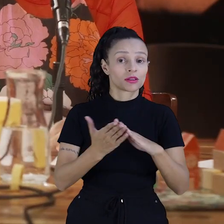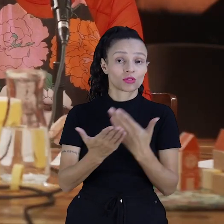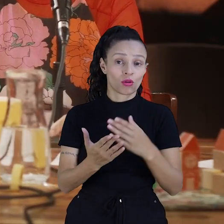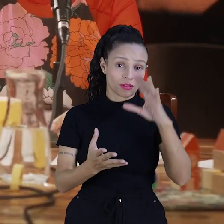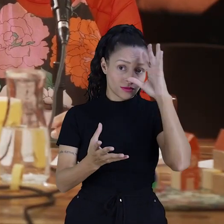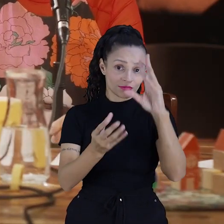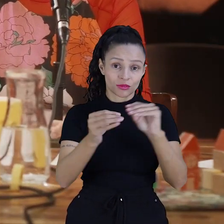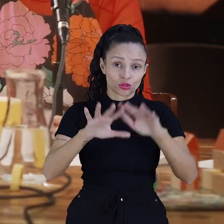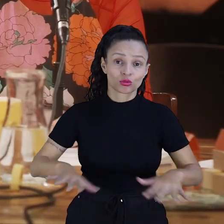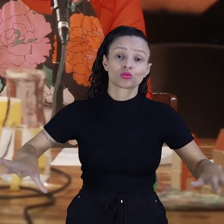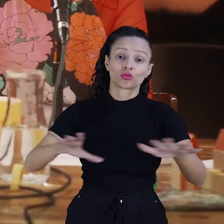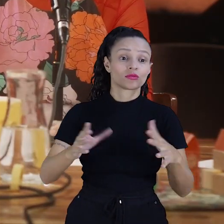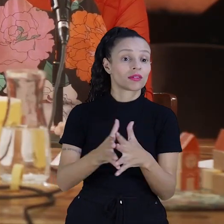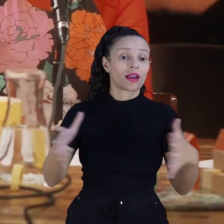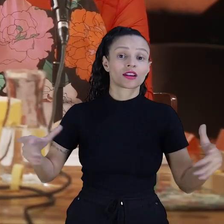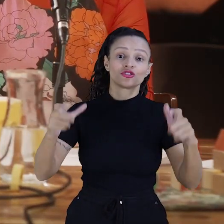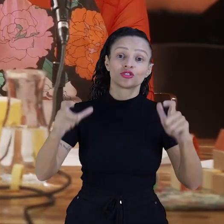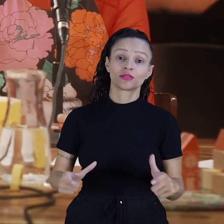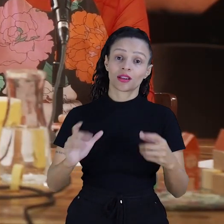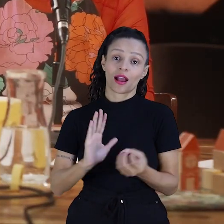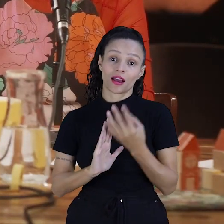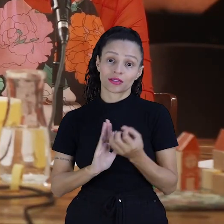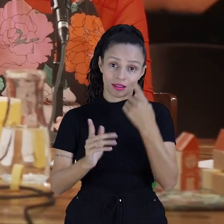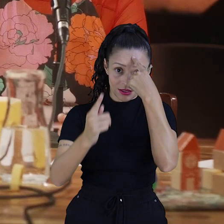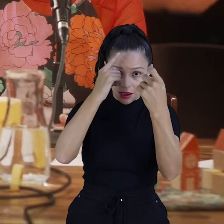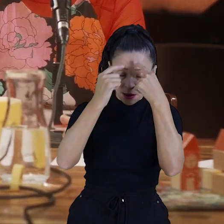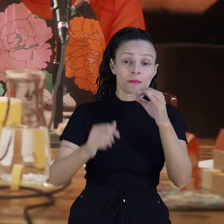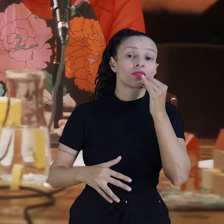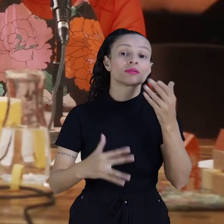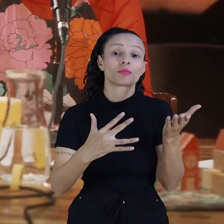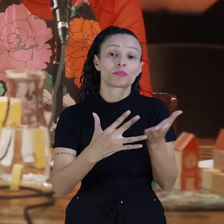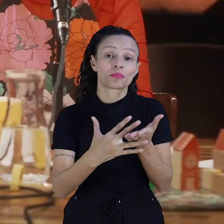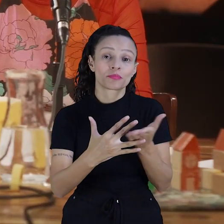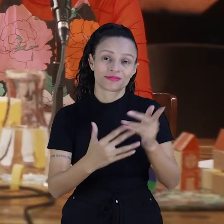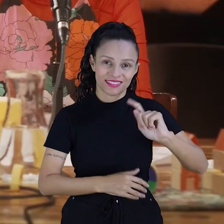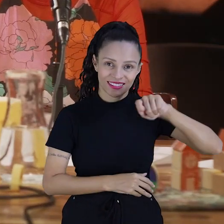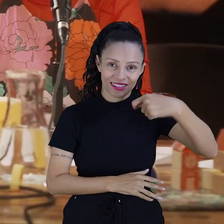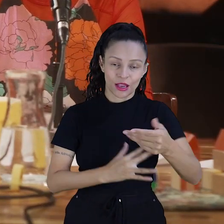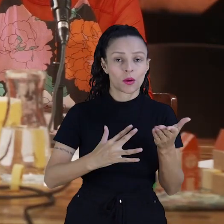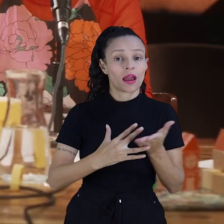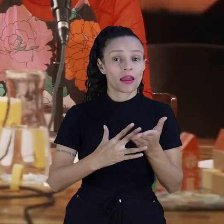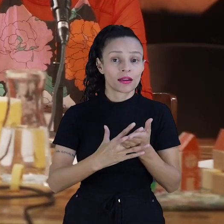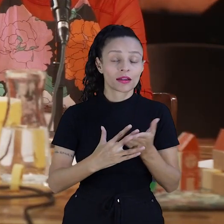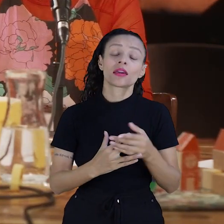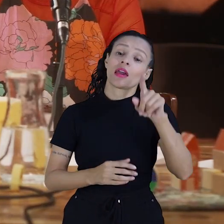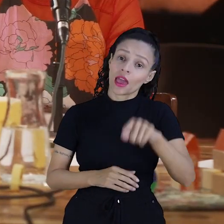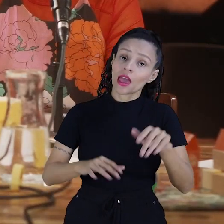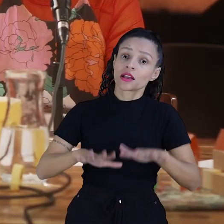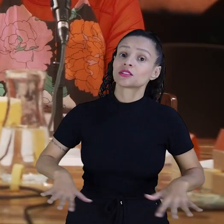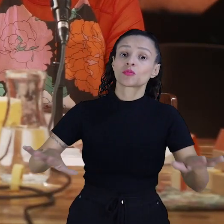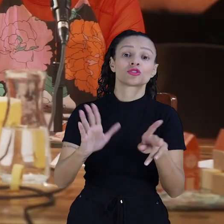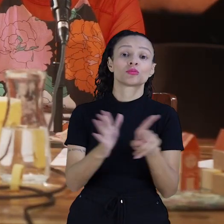escola inteira seja um grande ateliê. Por exemplo, um recreio, né? Essa palavra. Um recreio é um